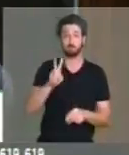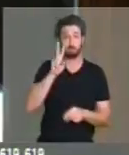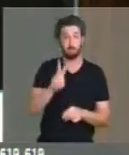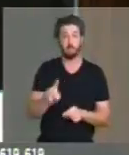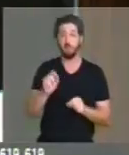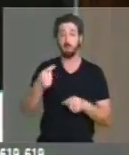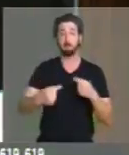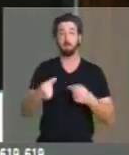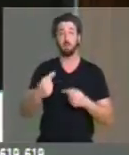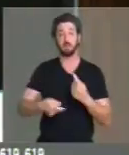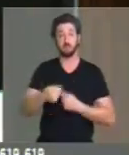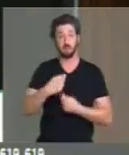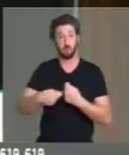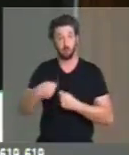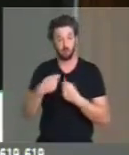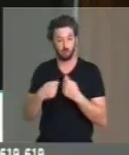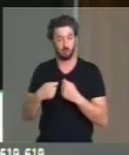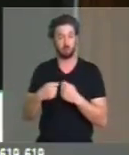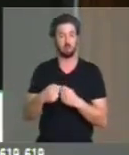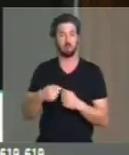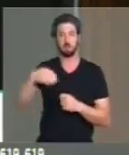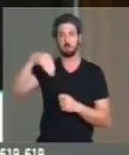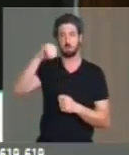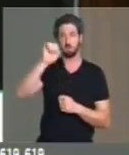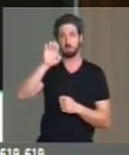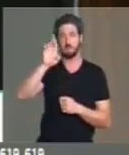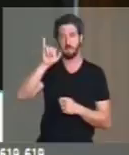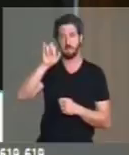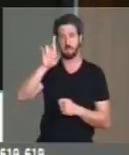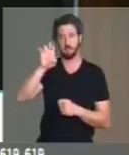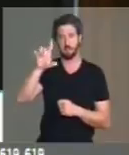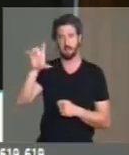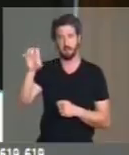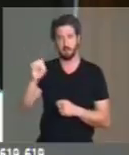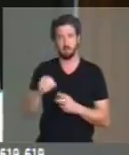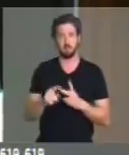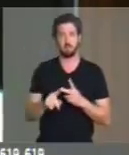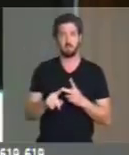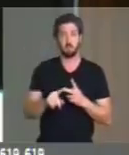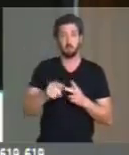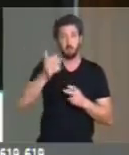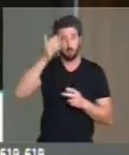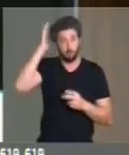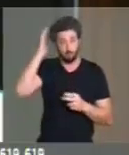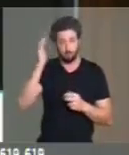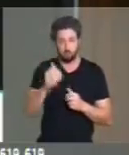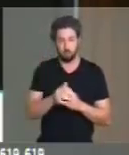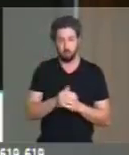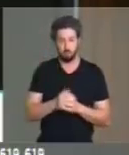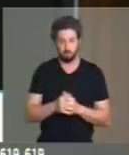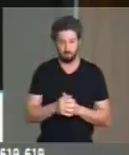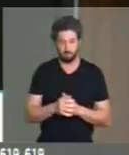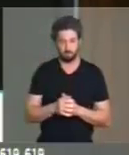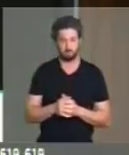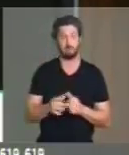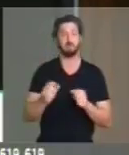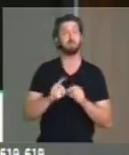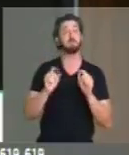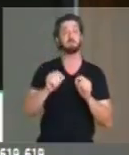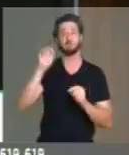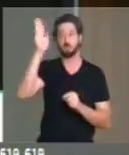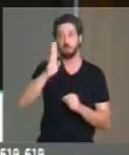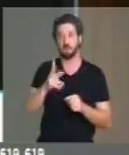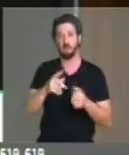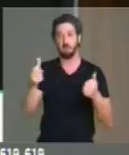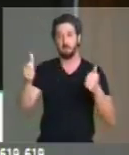que a política econômica de Meirelles, a política econômica de Temer, está levando o país cada vez